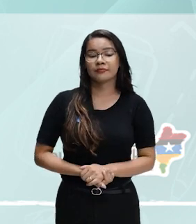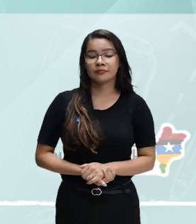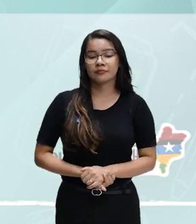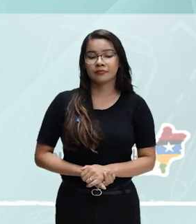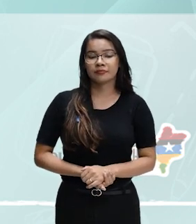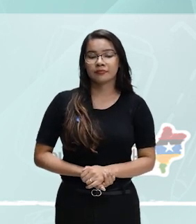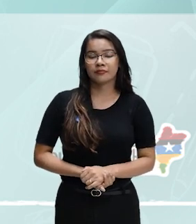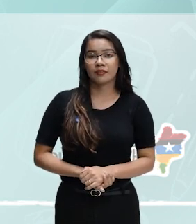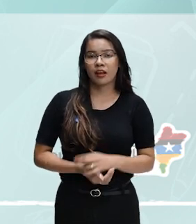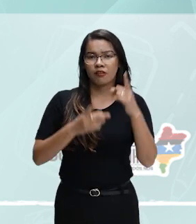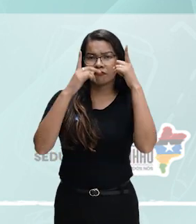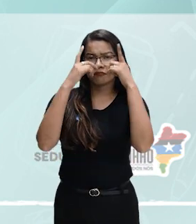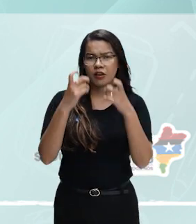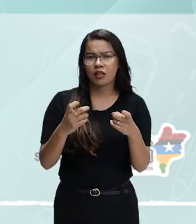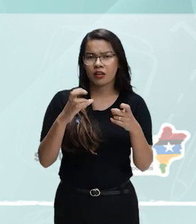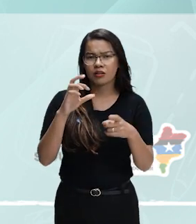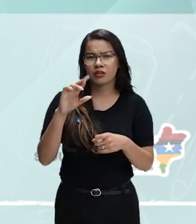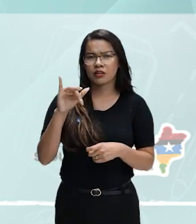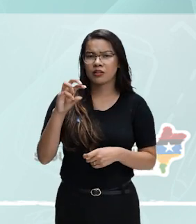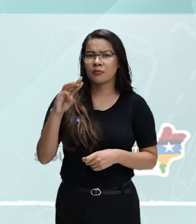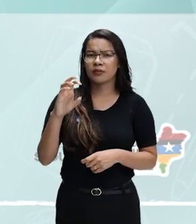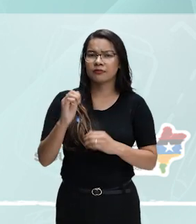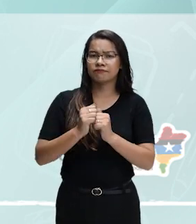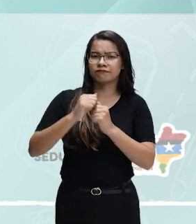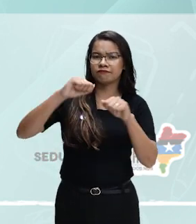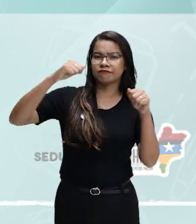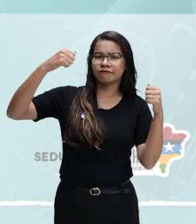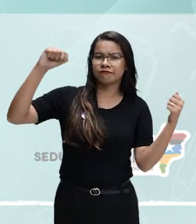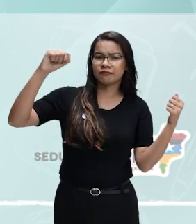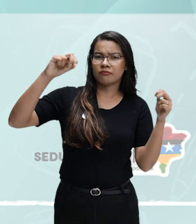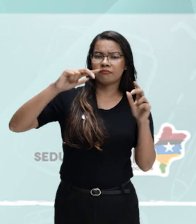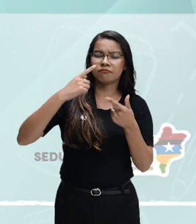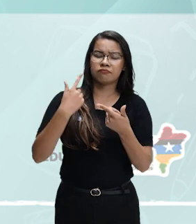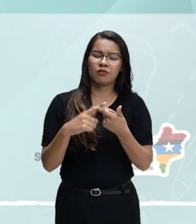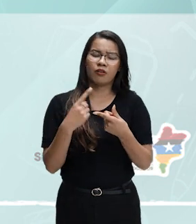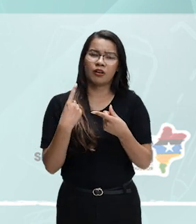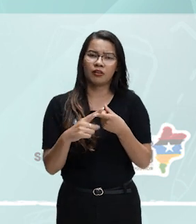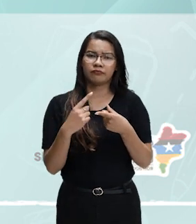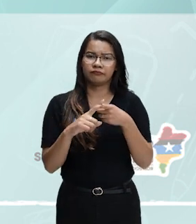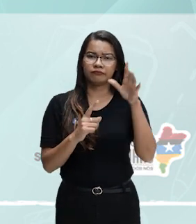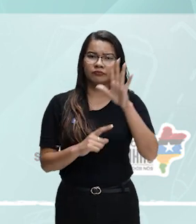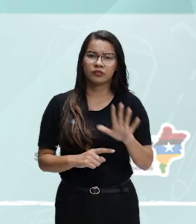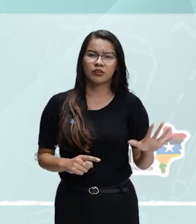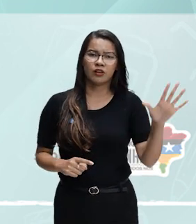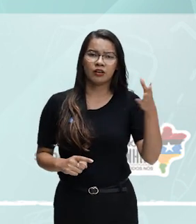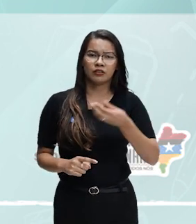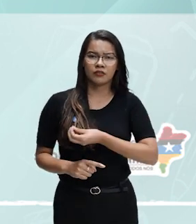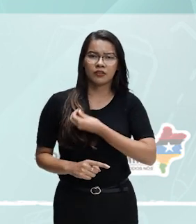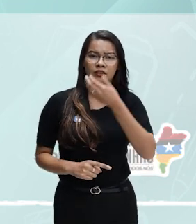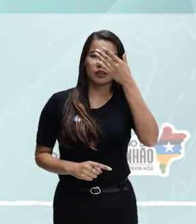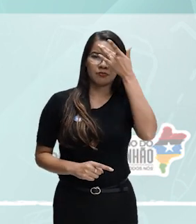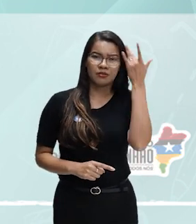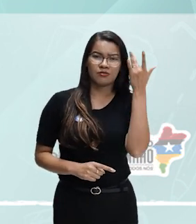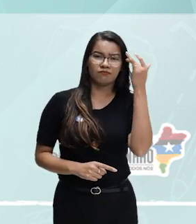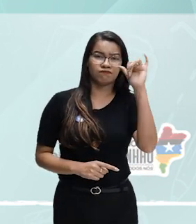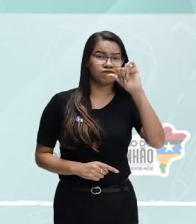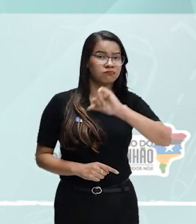A violência e a criminalidade cresceu porque a condição de vida das pessoas ficou